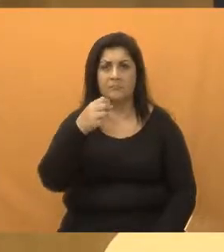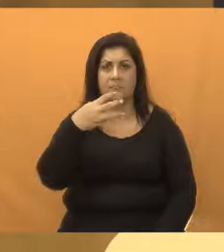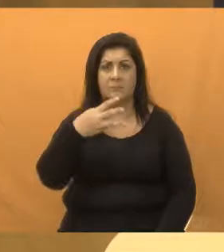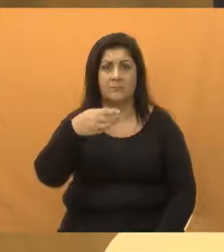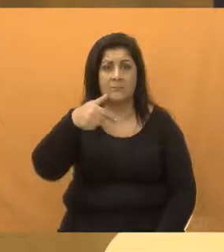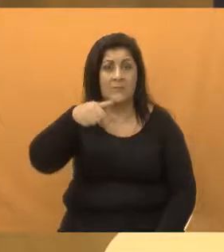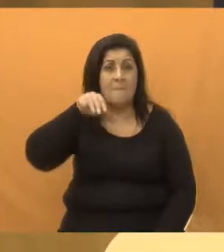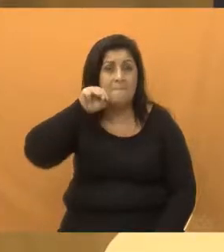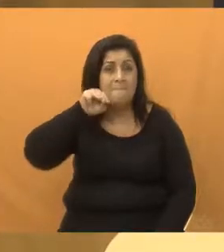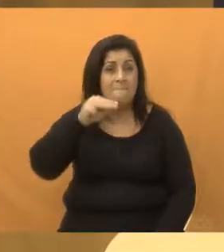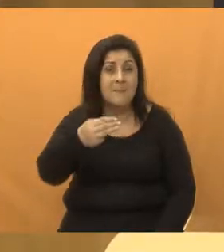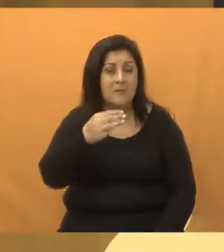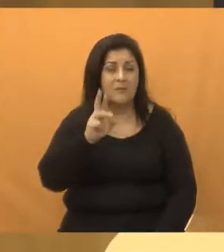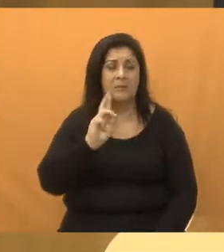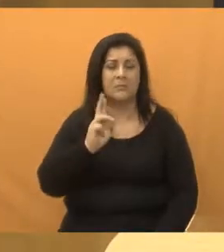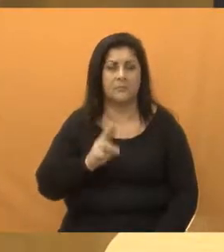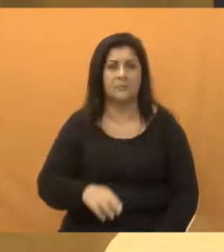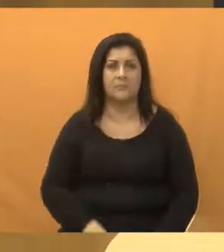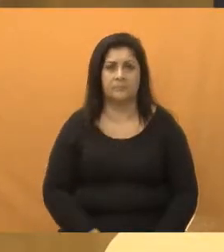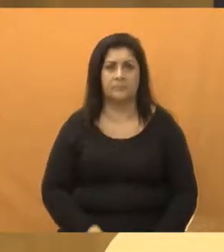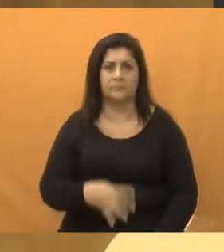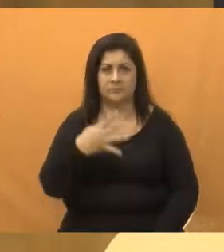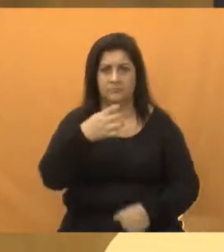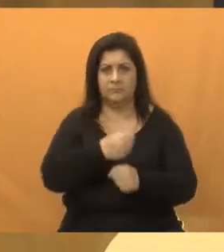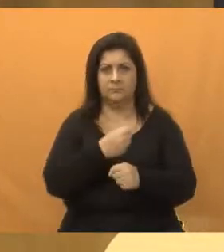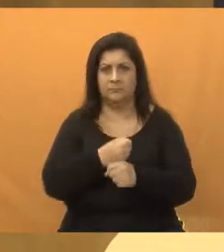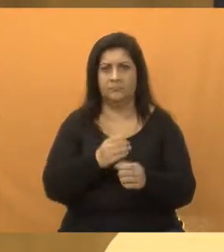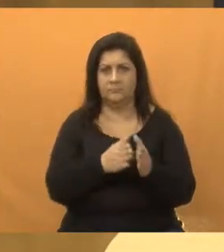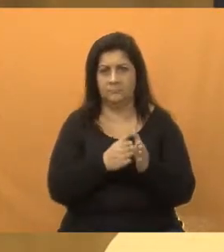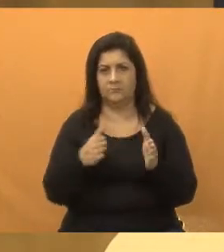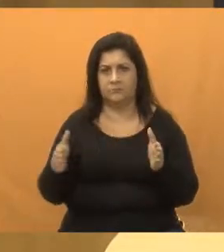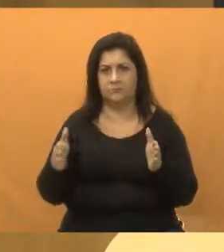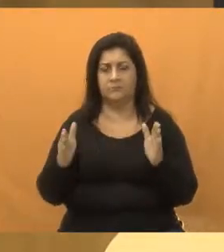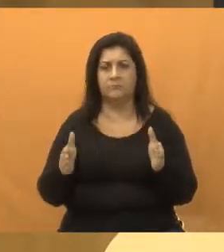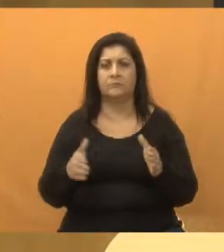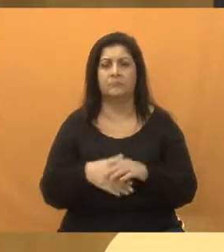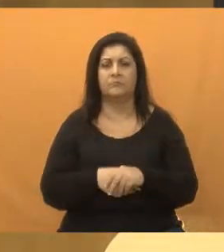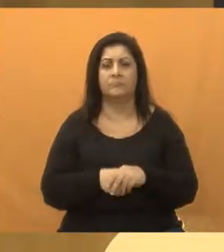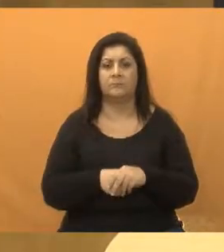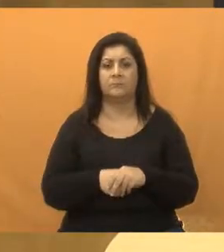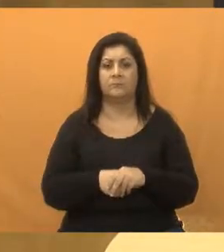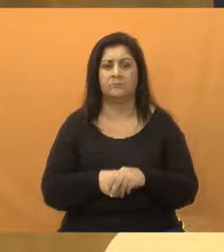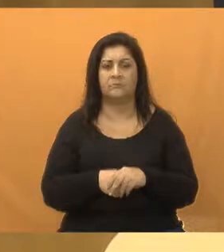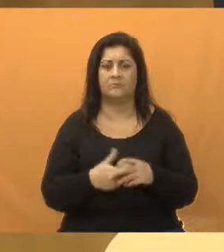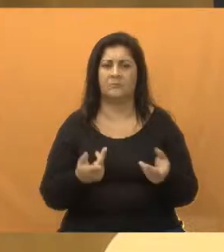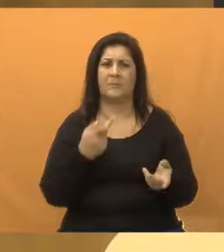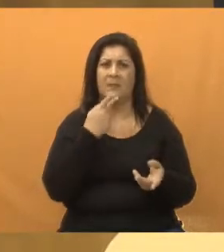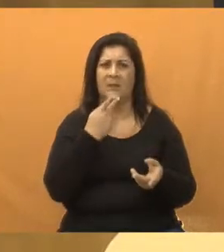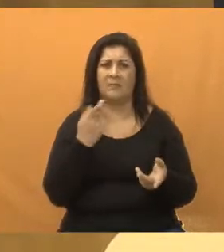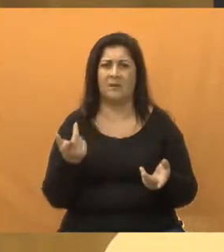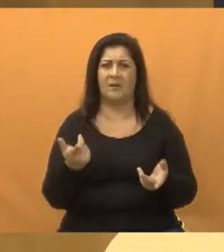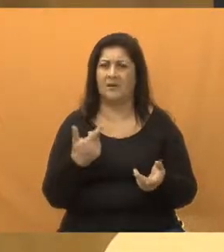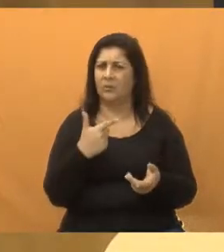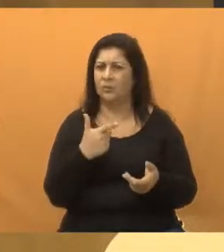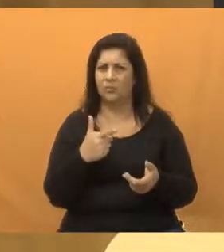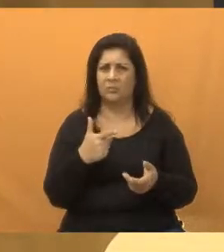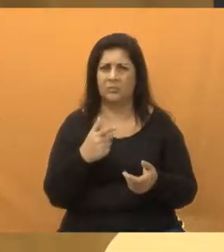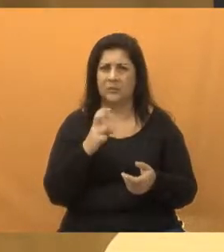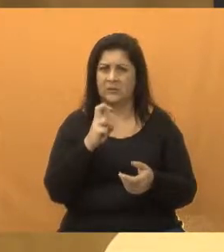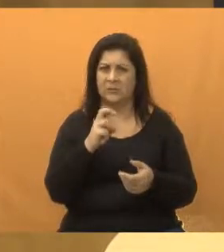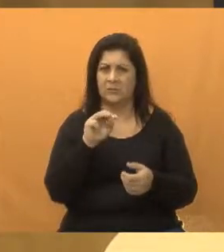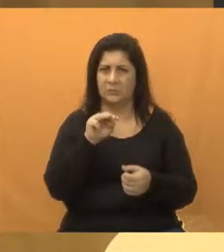837 milhões de reais nos 4 anos. E aí vem dizer que não tem 5